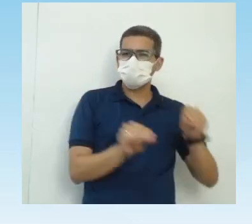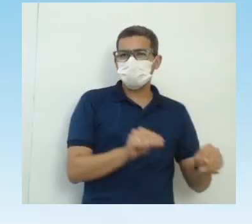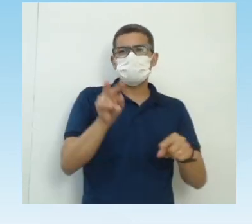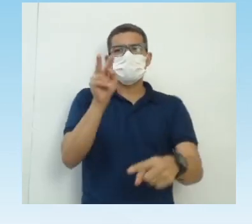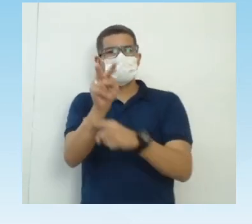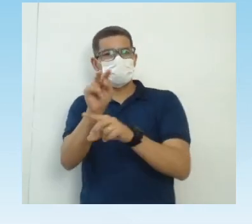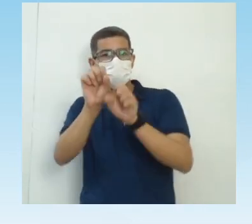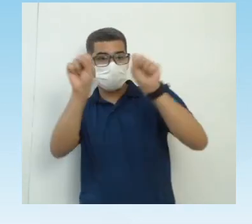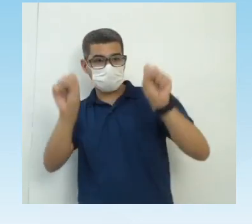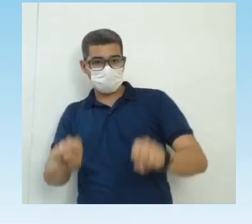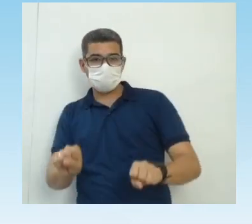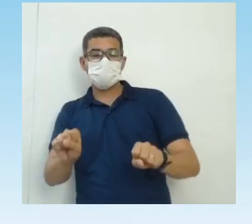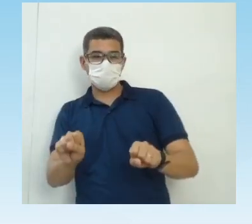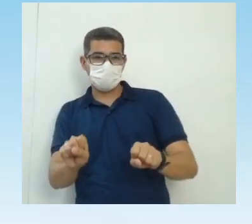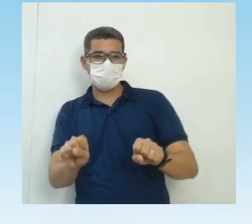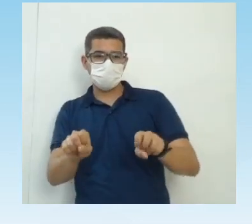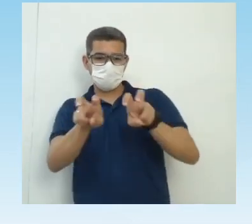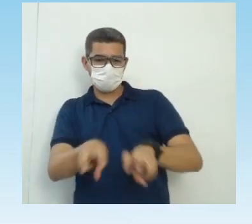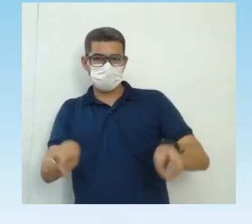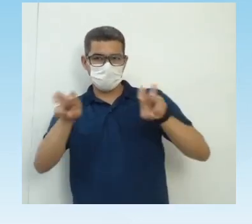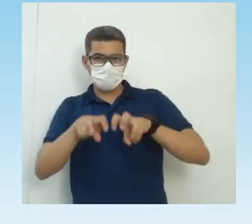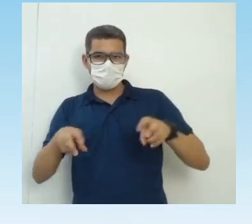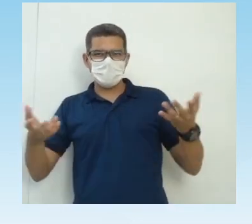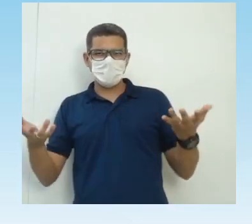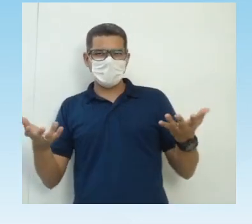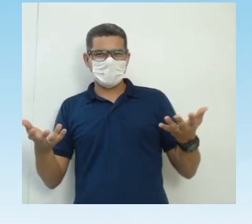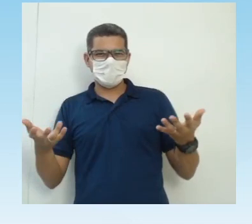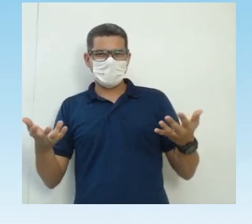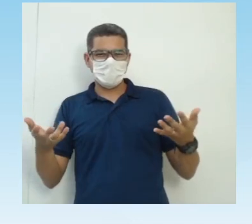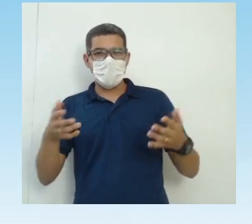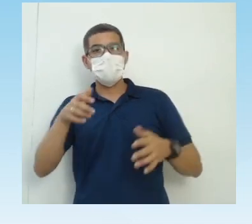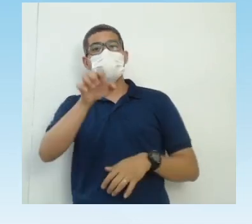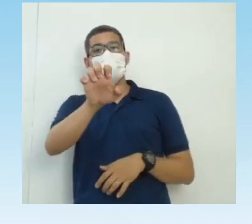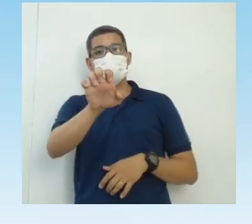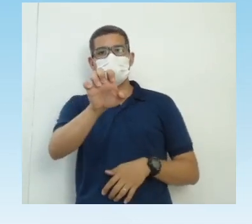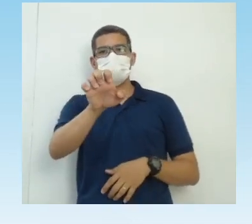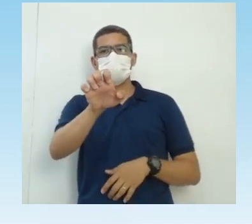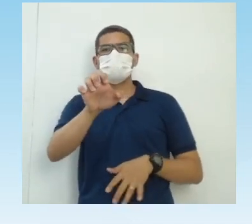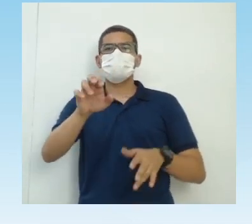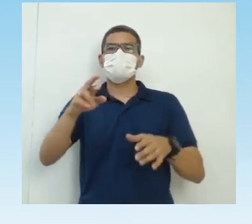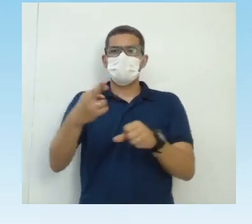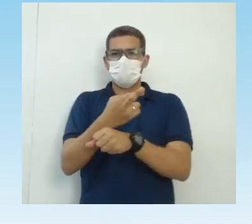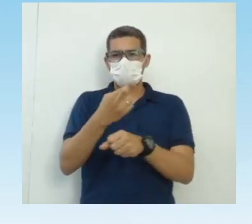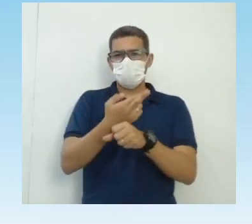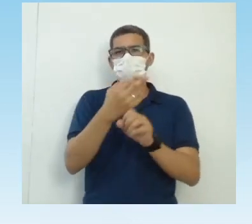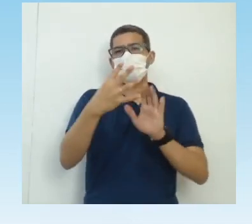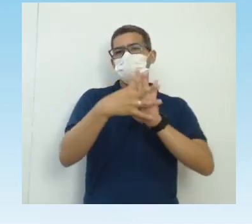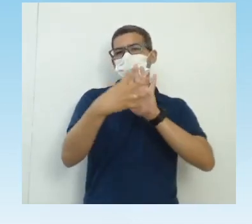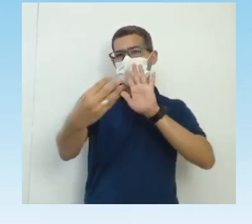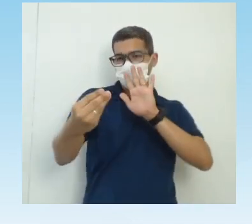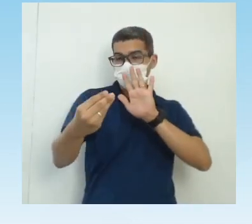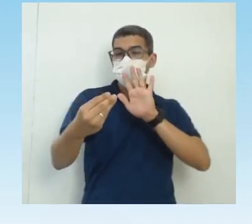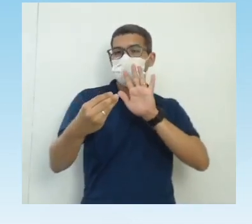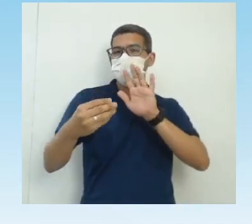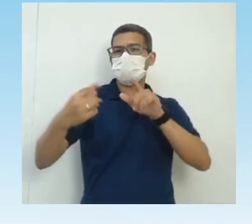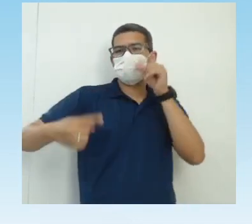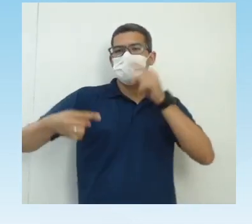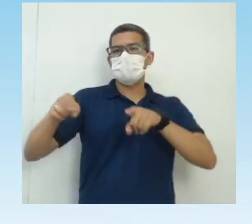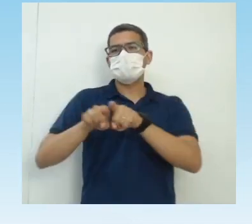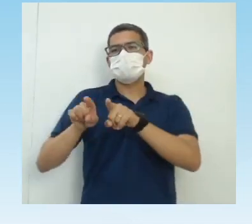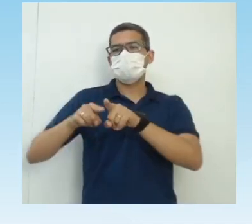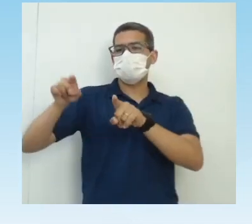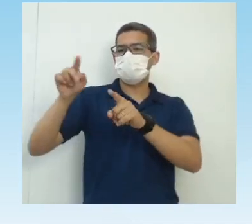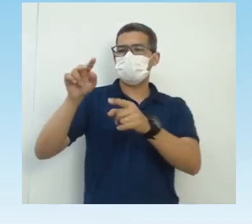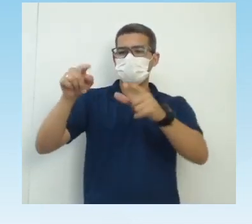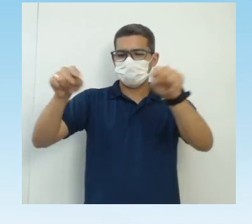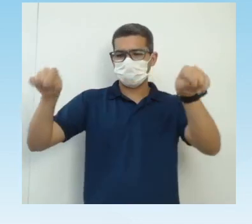à defesa do sistema parlamentar. E letra E, a reforma no modelo político e a demarcação das terras